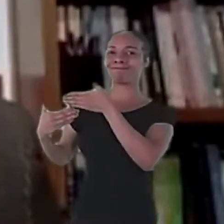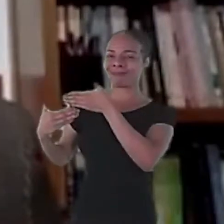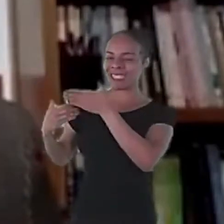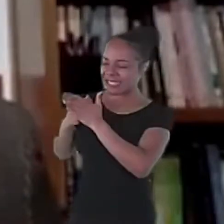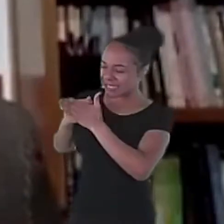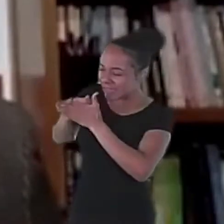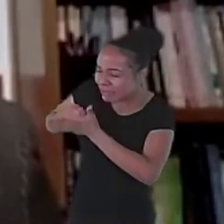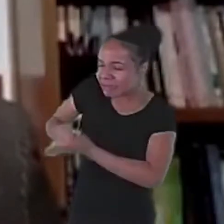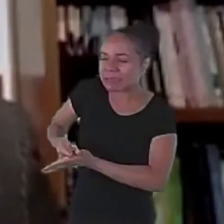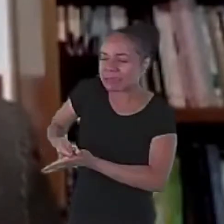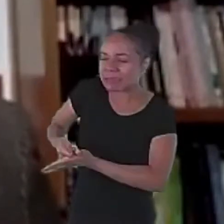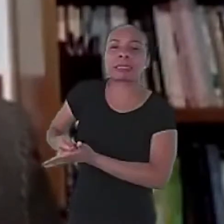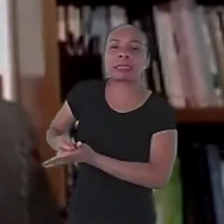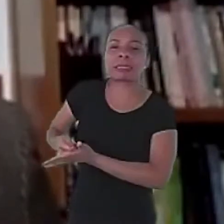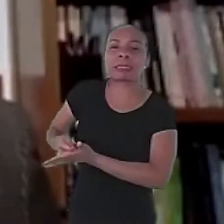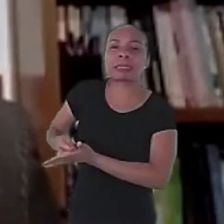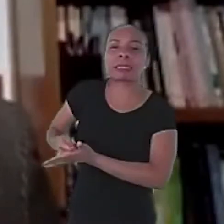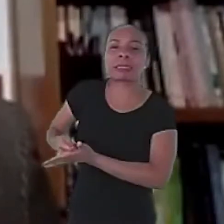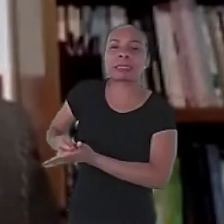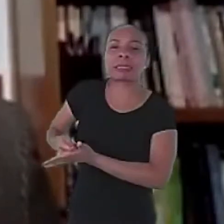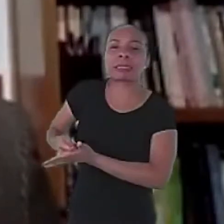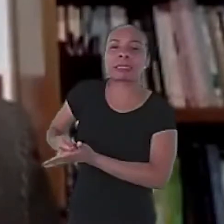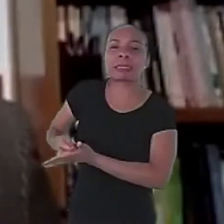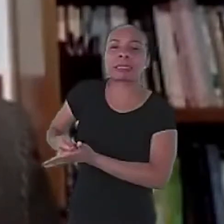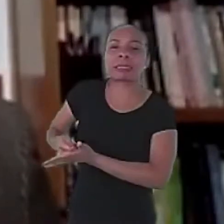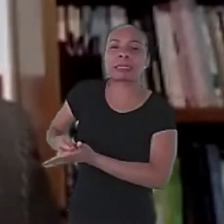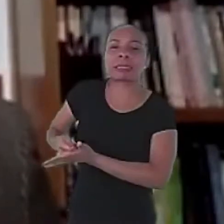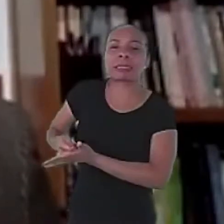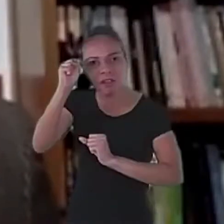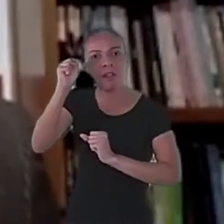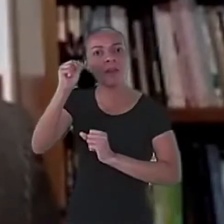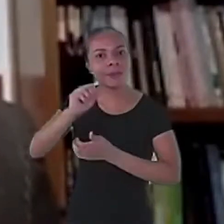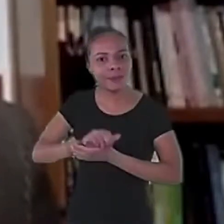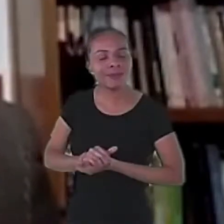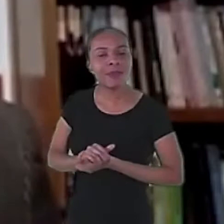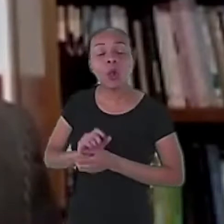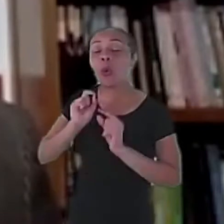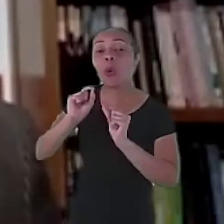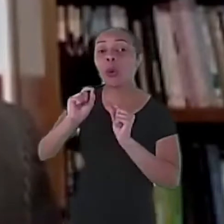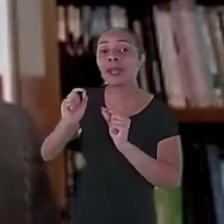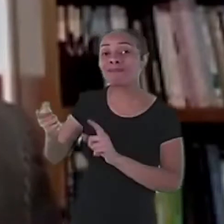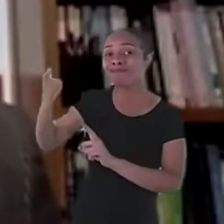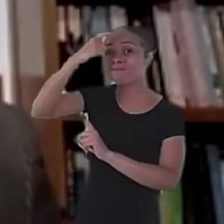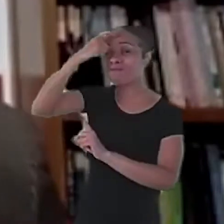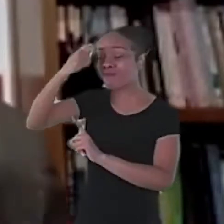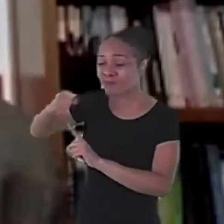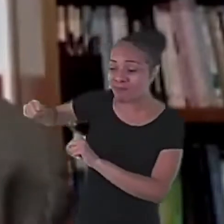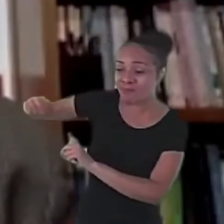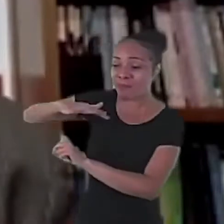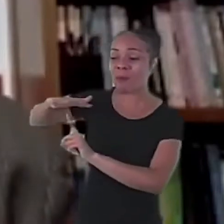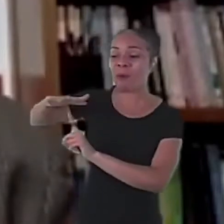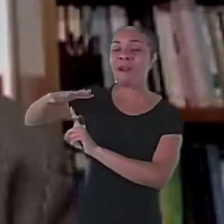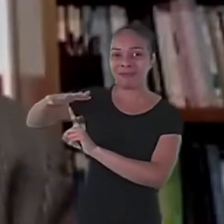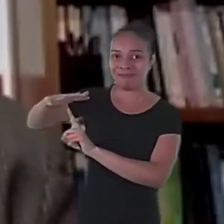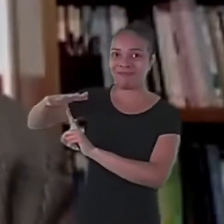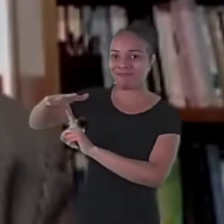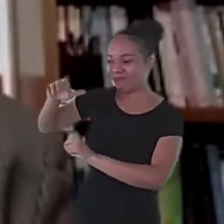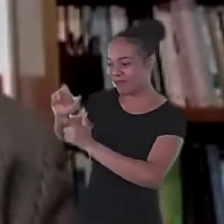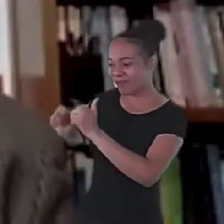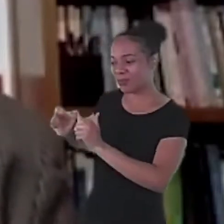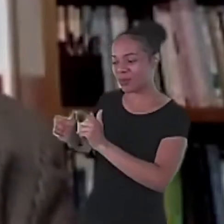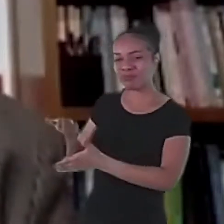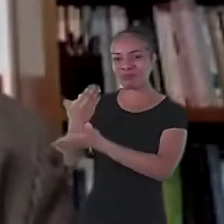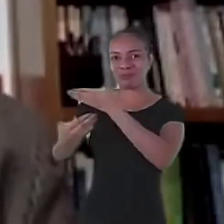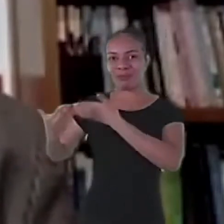pesado, muito forte, era a moralidade vigente. E